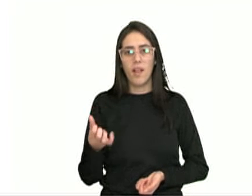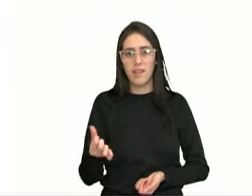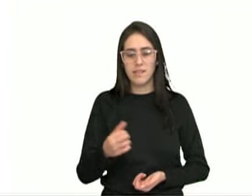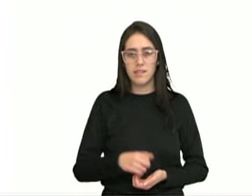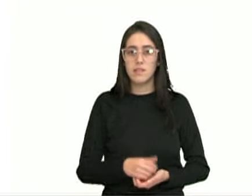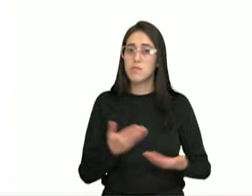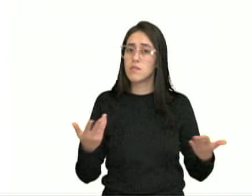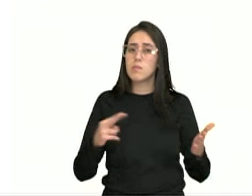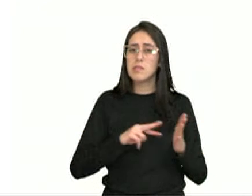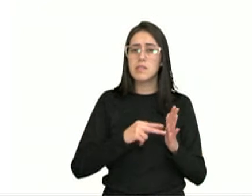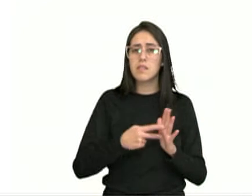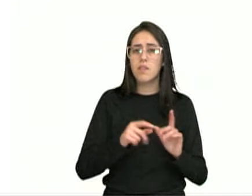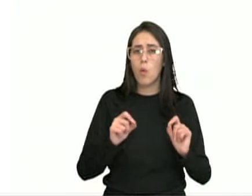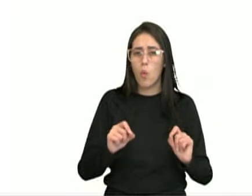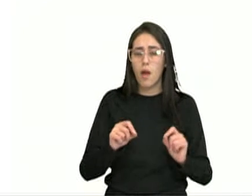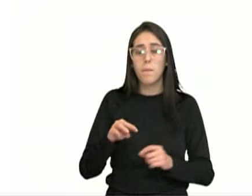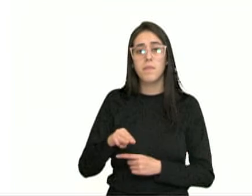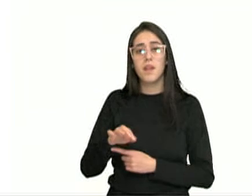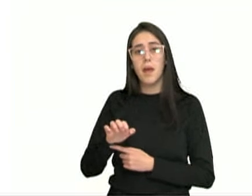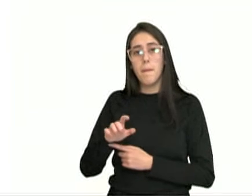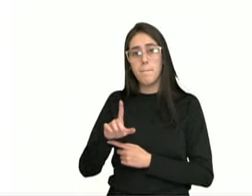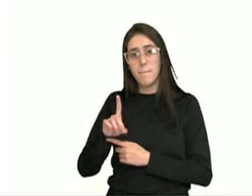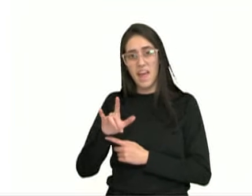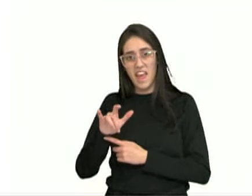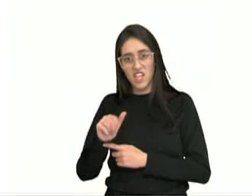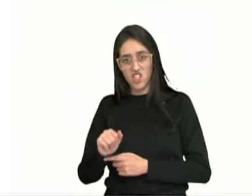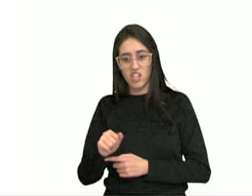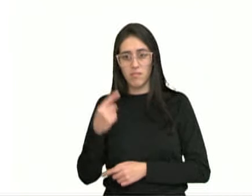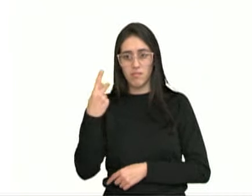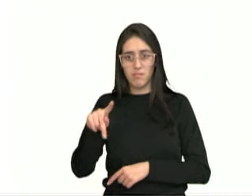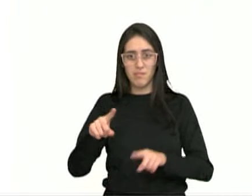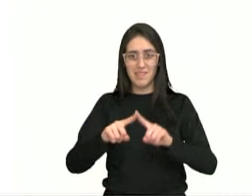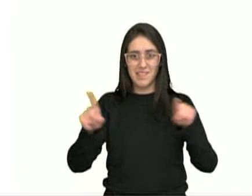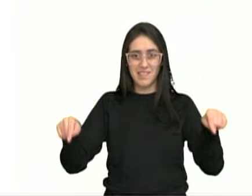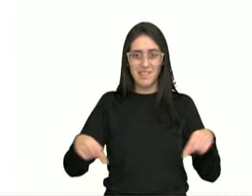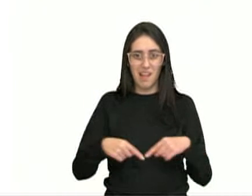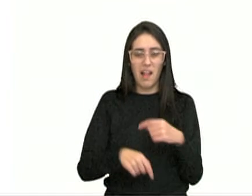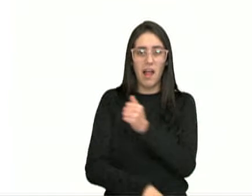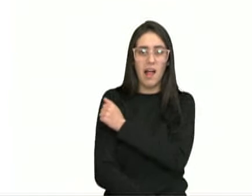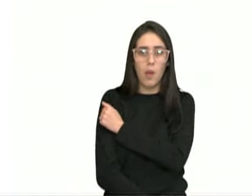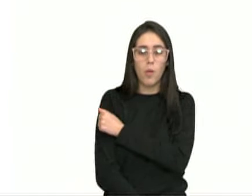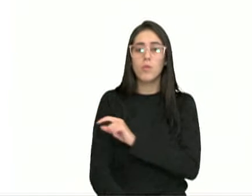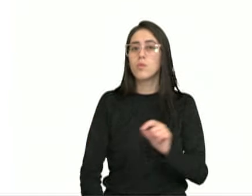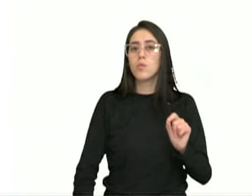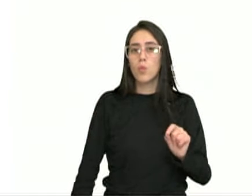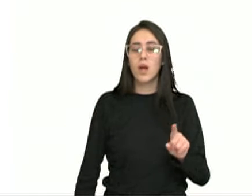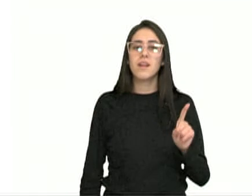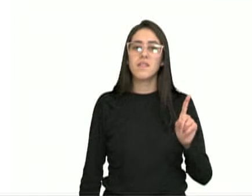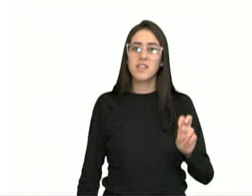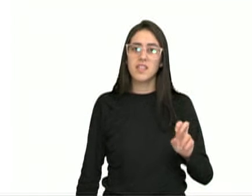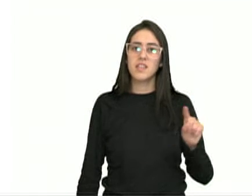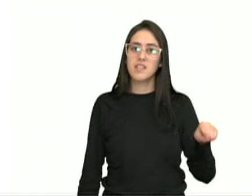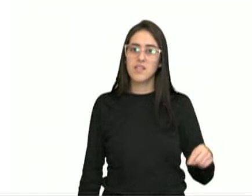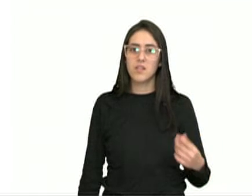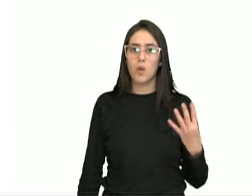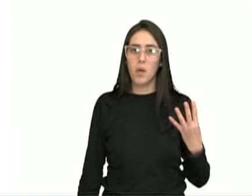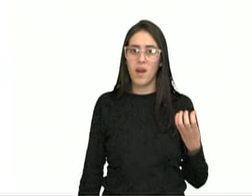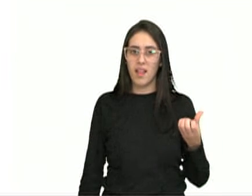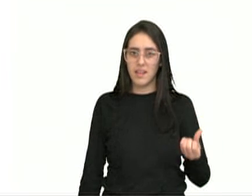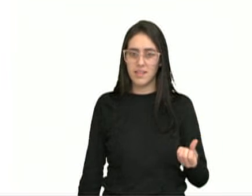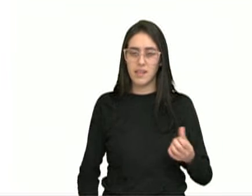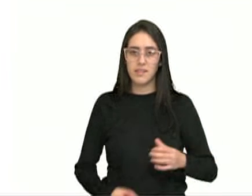Então, significa que a média de idades dessa turma, dessa sala, é de